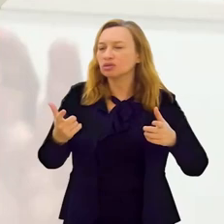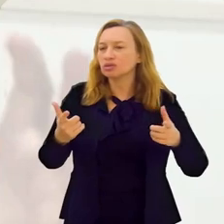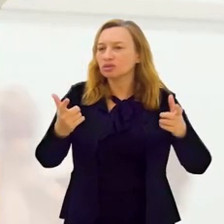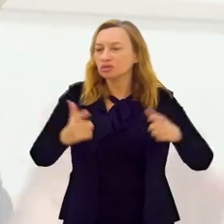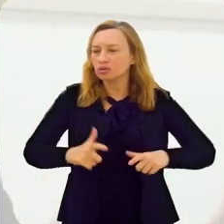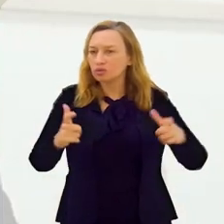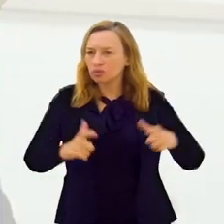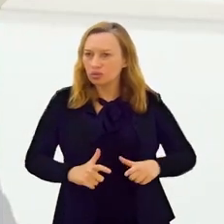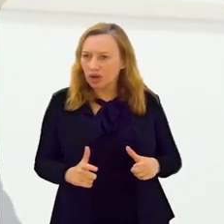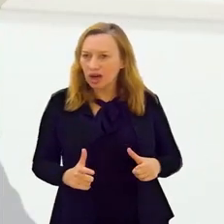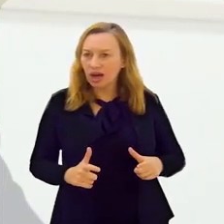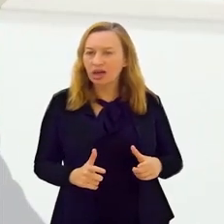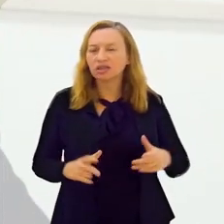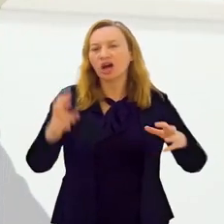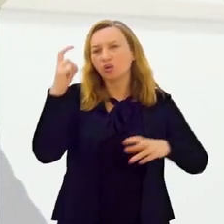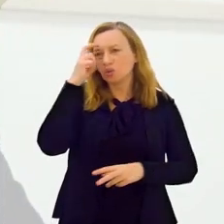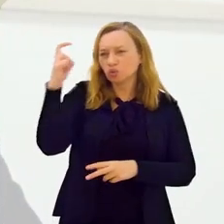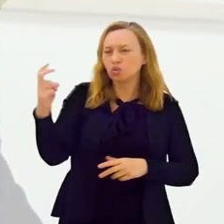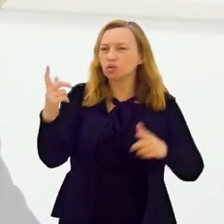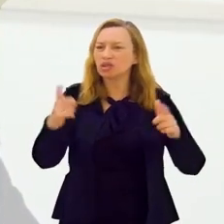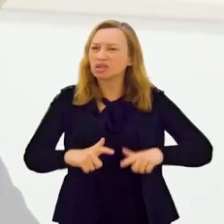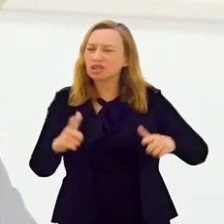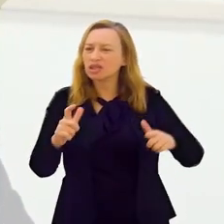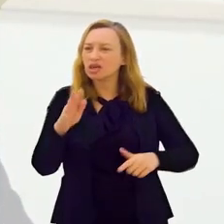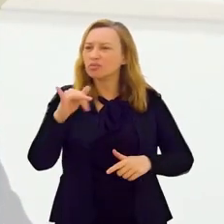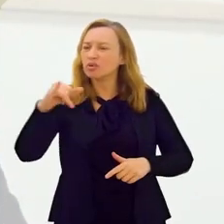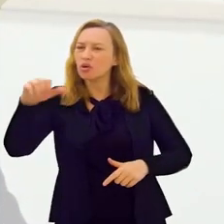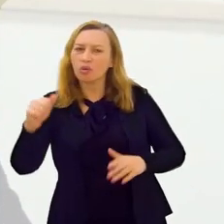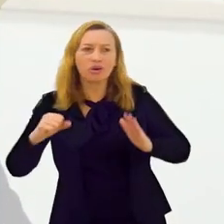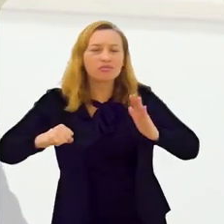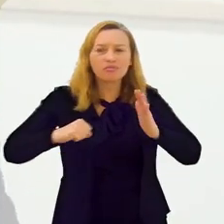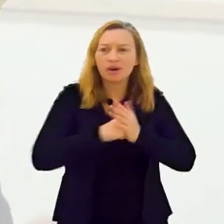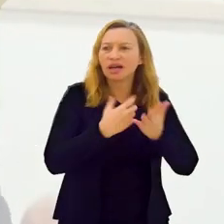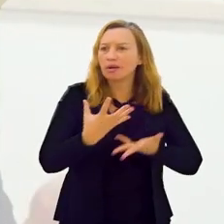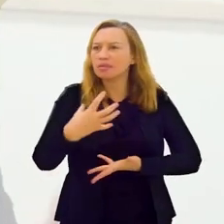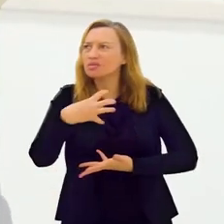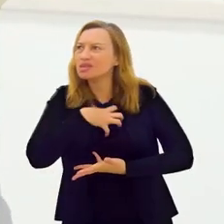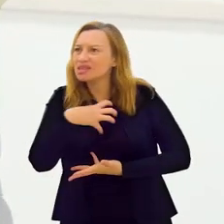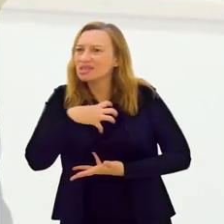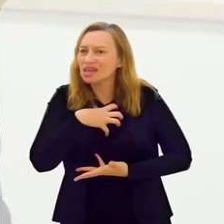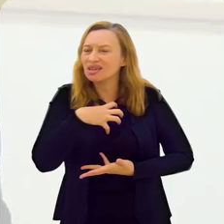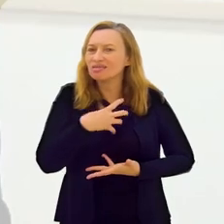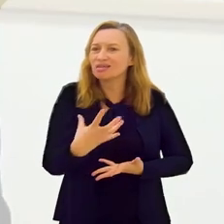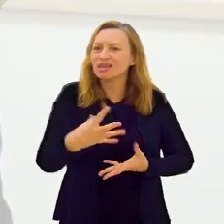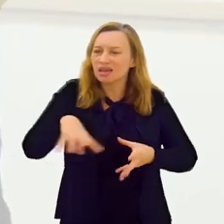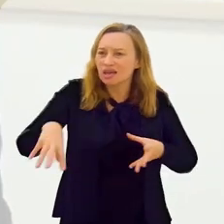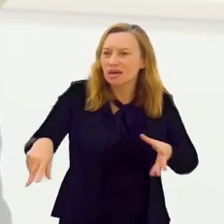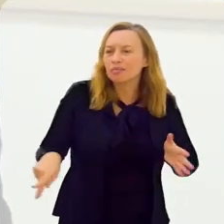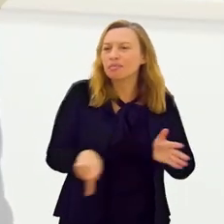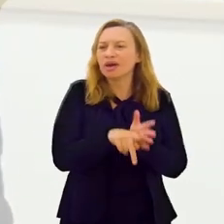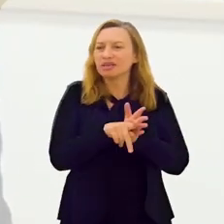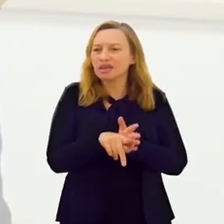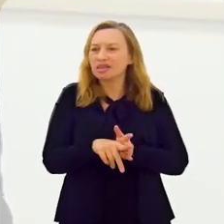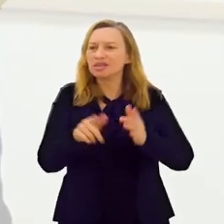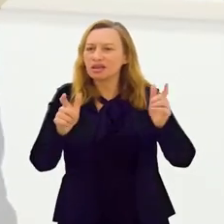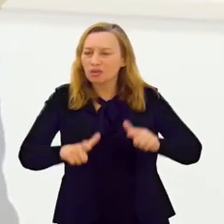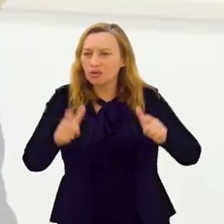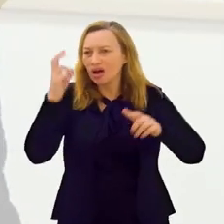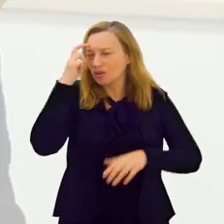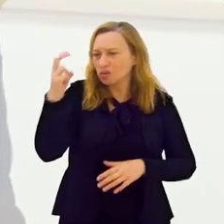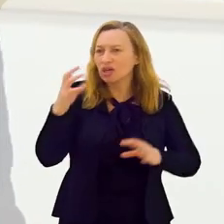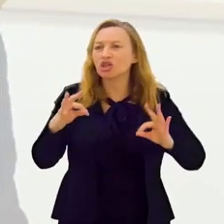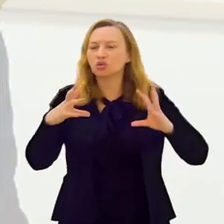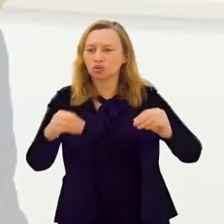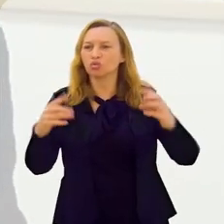uma roupagem de uma cultura daquele bioma, daquela cidade, que isso impacta, a pessoa se sente partícipe